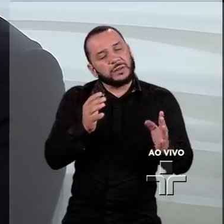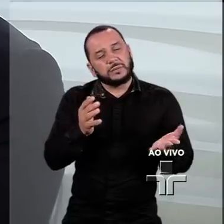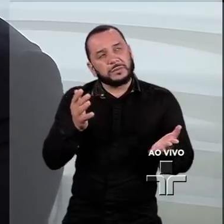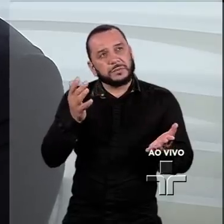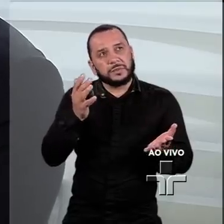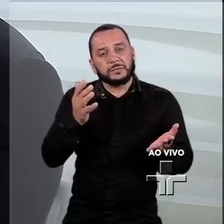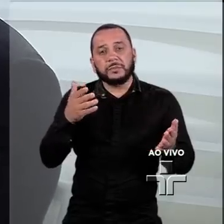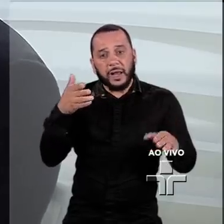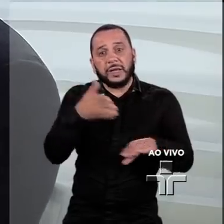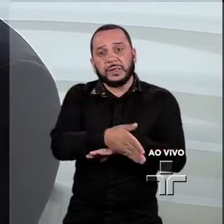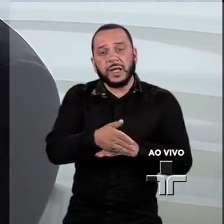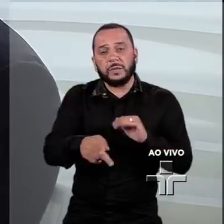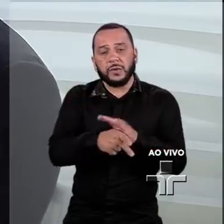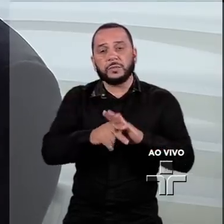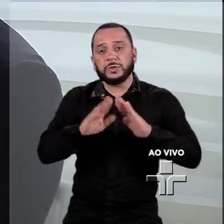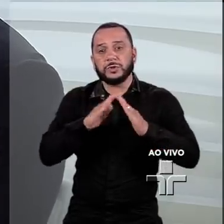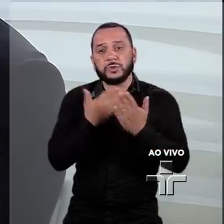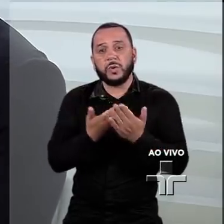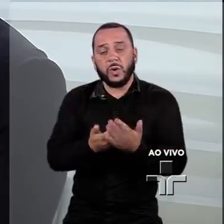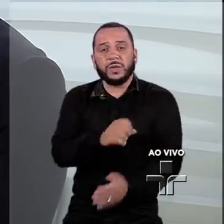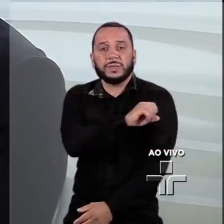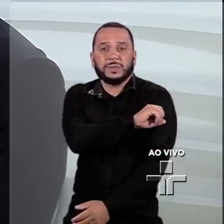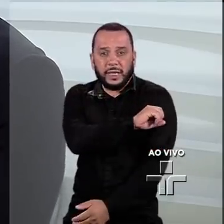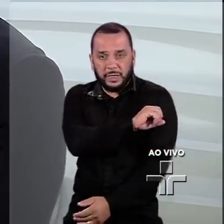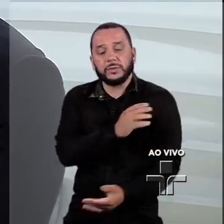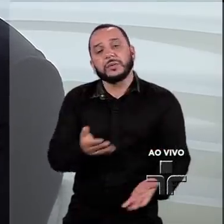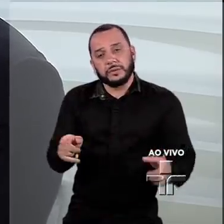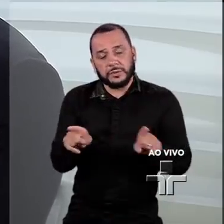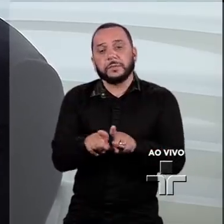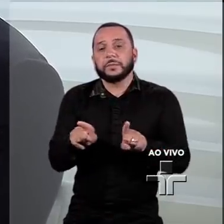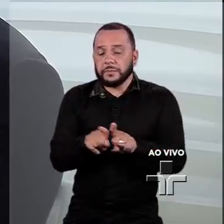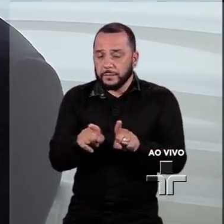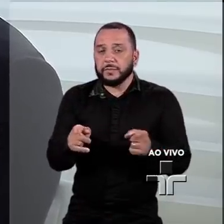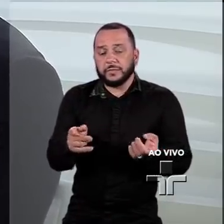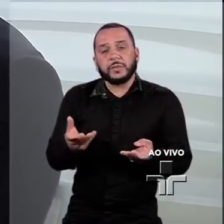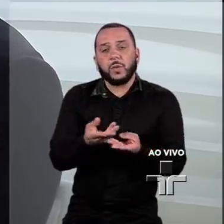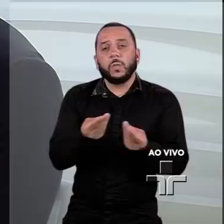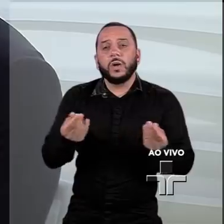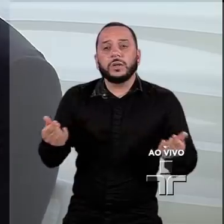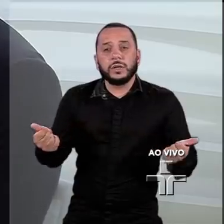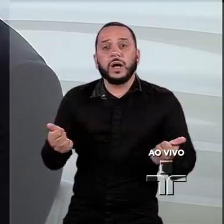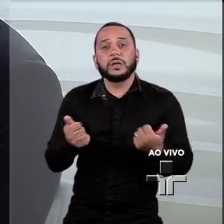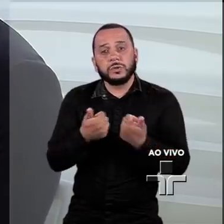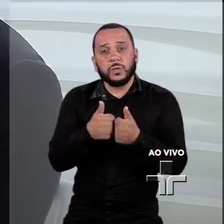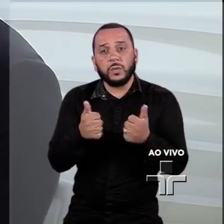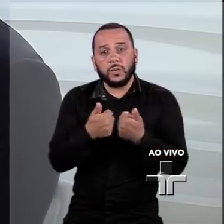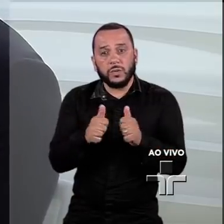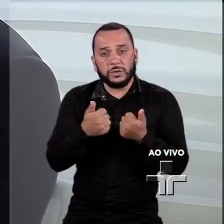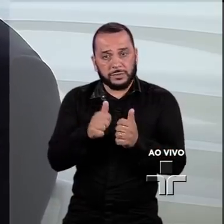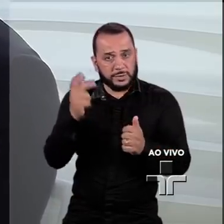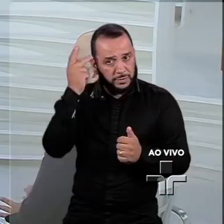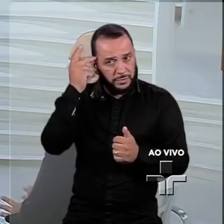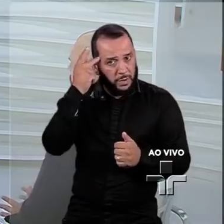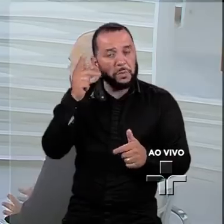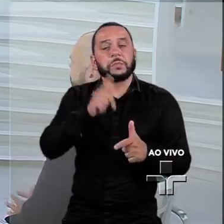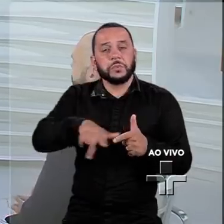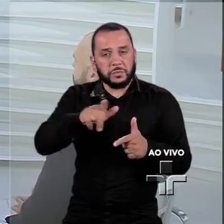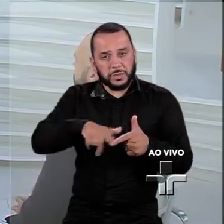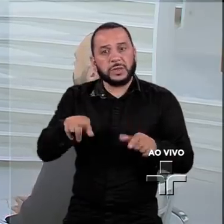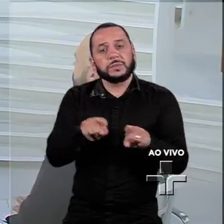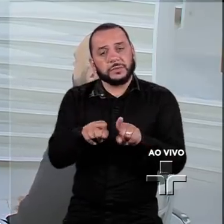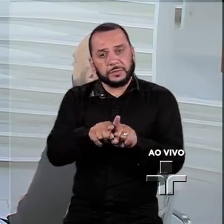criança na creche, até a questão envolvendo a qualidade dos ônibus na cidade de São Paulo. Acho que o